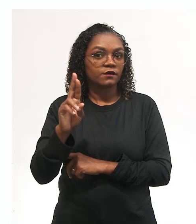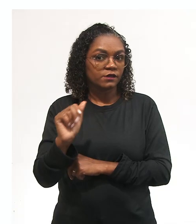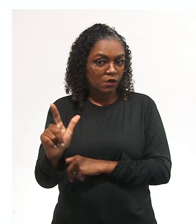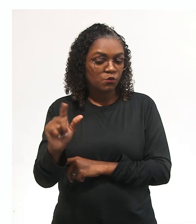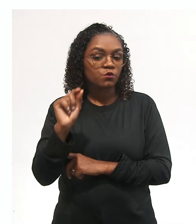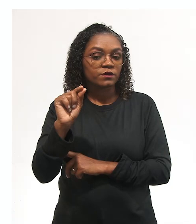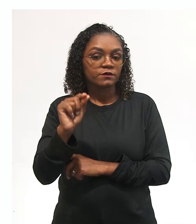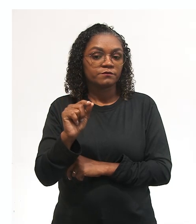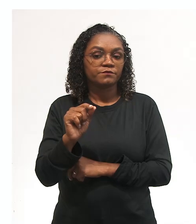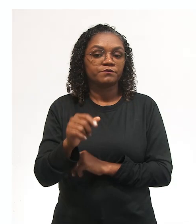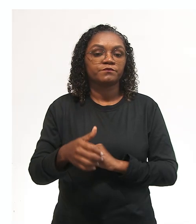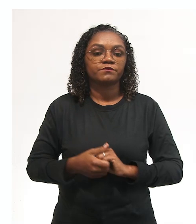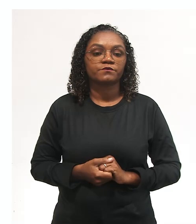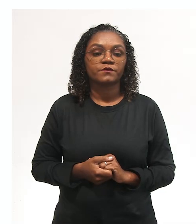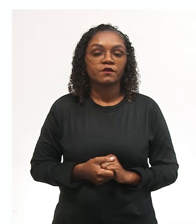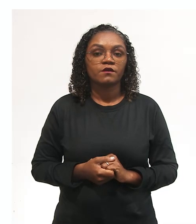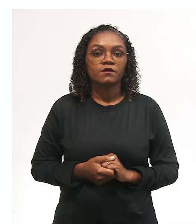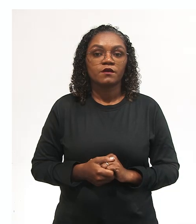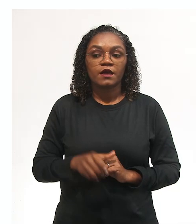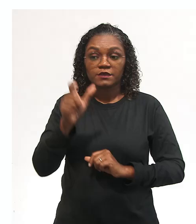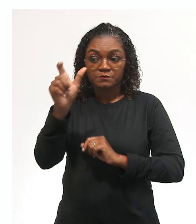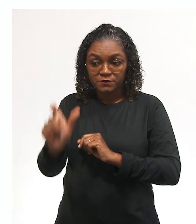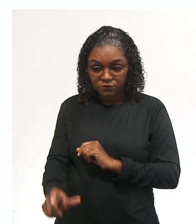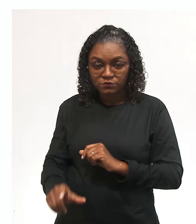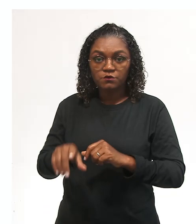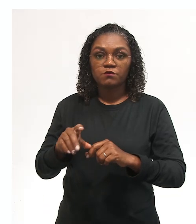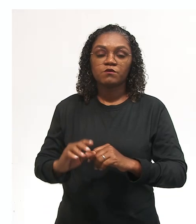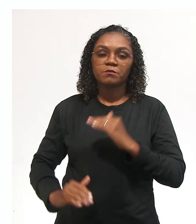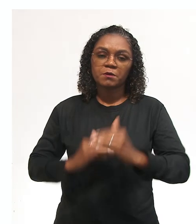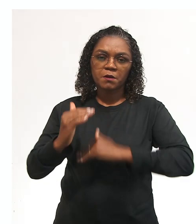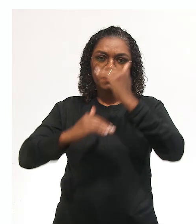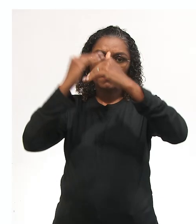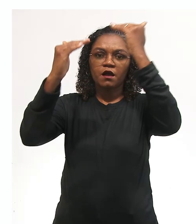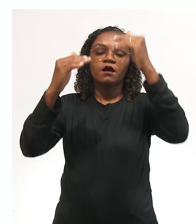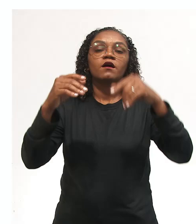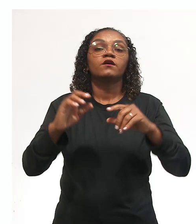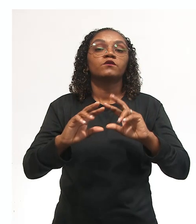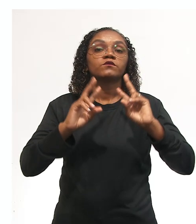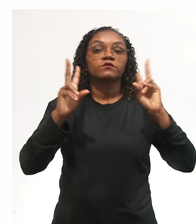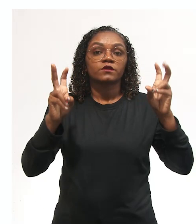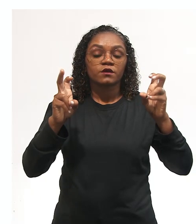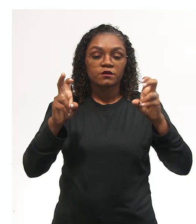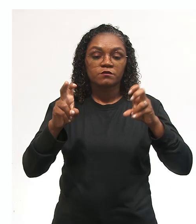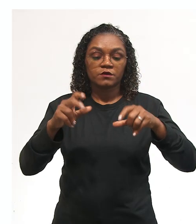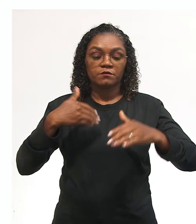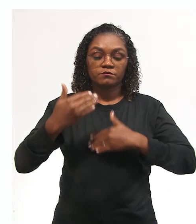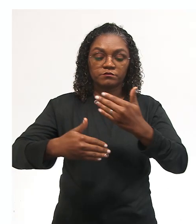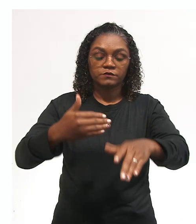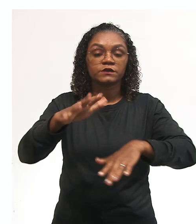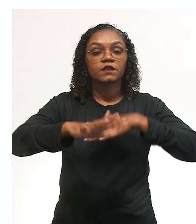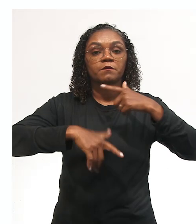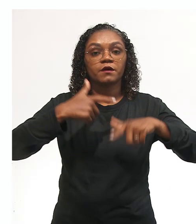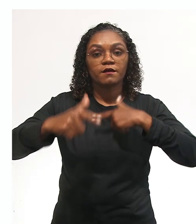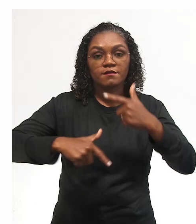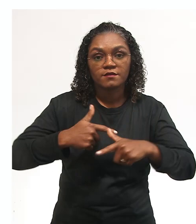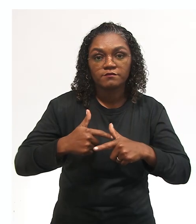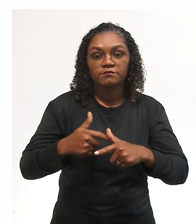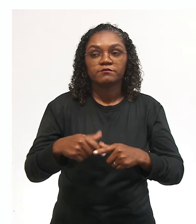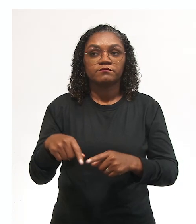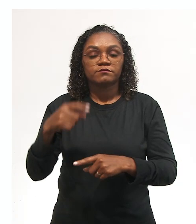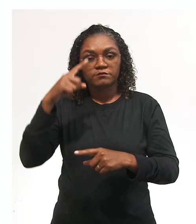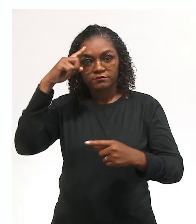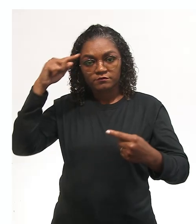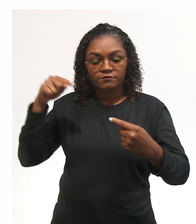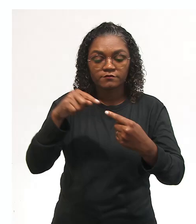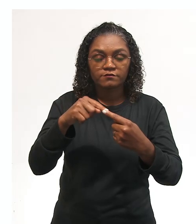humano, desenvolvido em todas as suas potencialidades, por meio do processo educacional que considere a